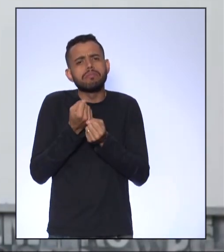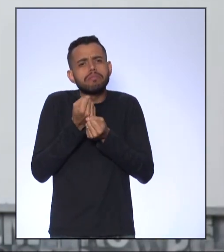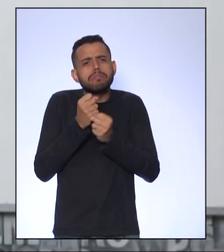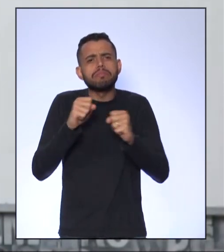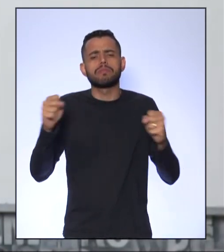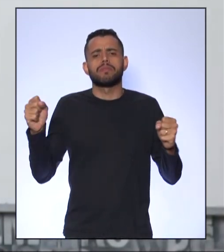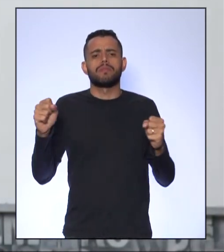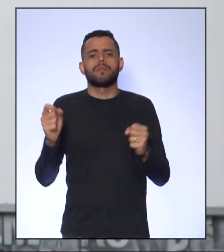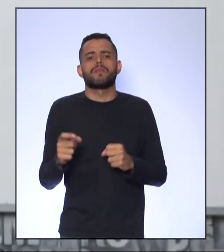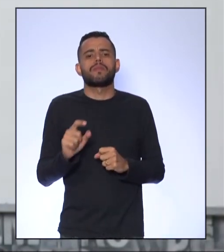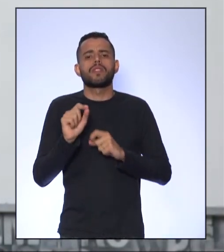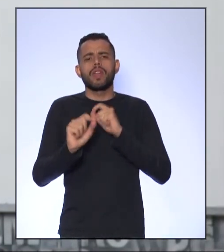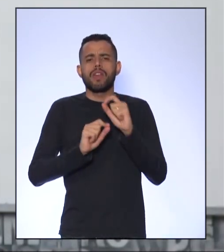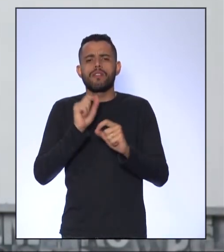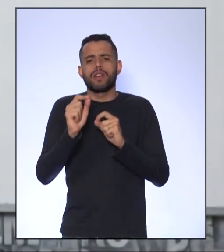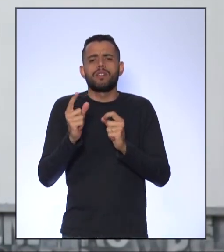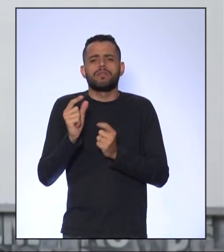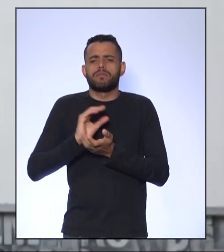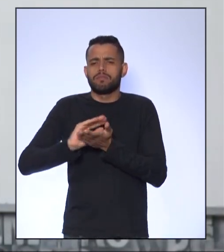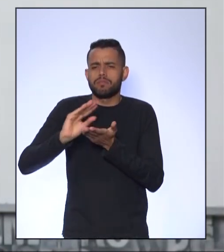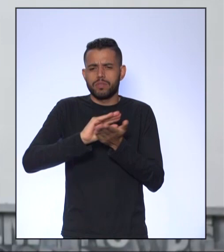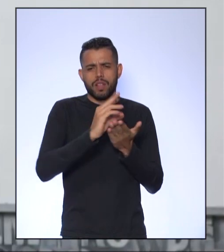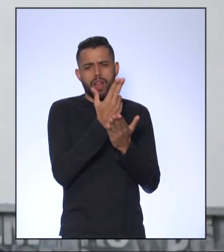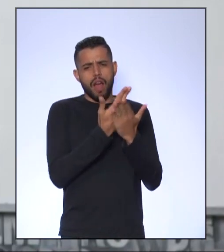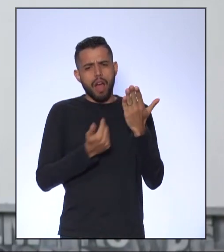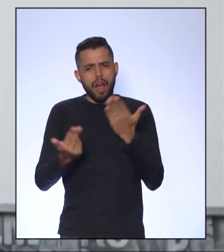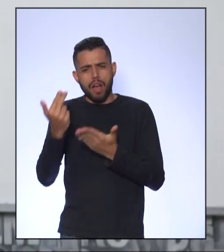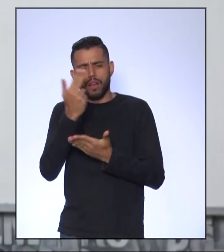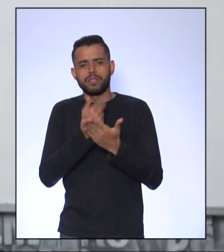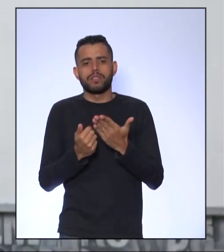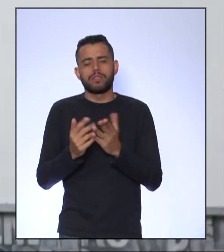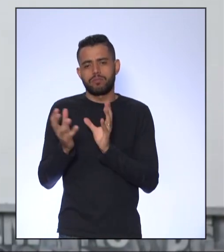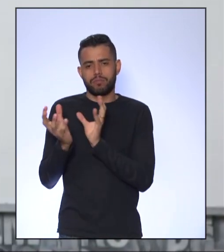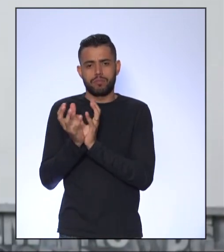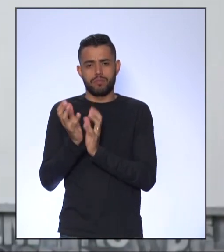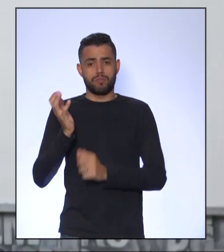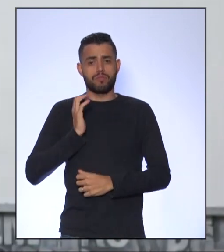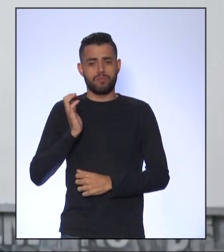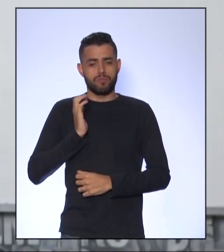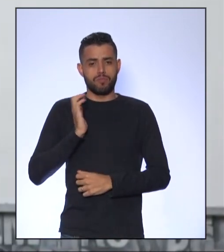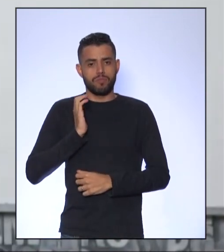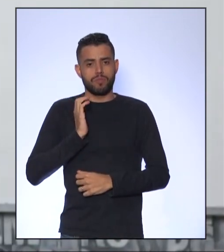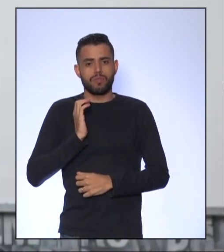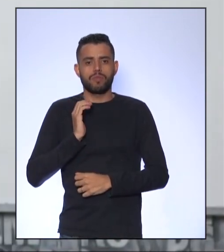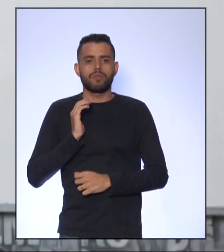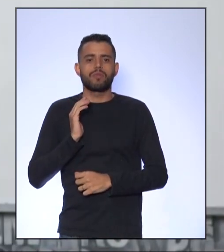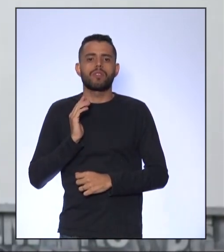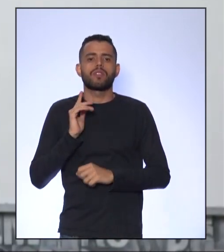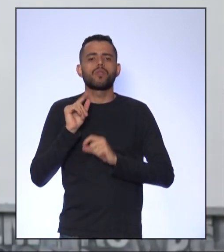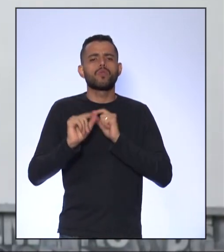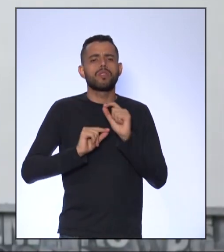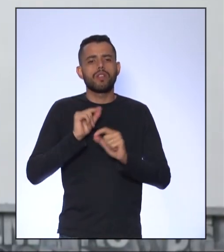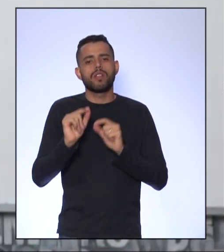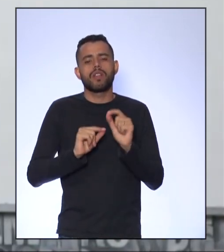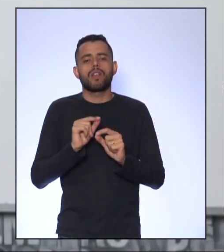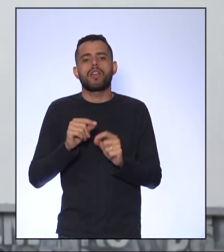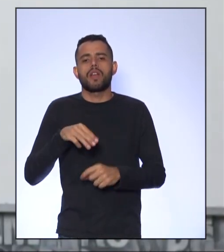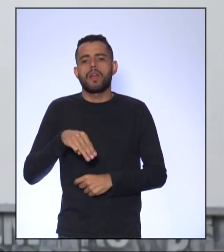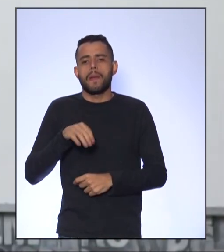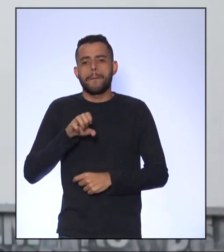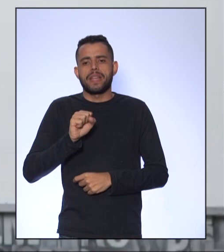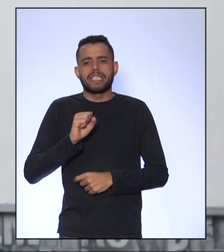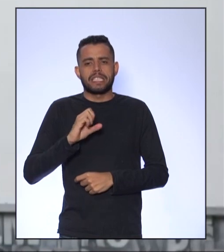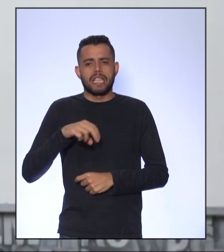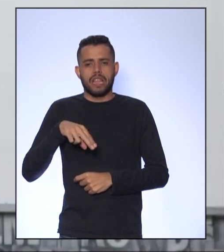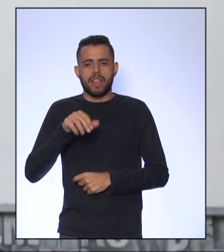quem vai financiar obras de artes, é a burguesia enriquecida que se torna um mecena, que nós